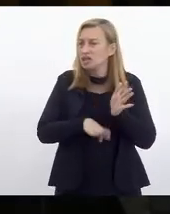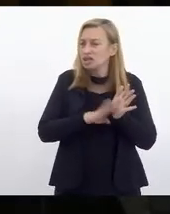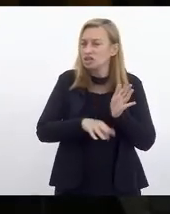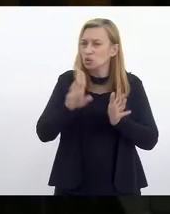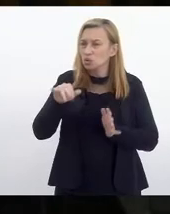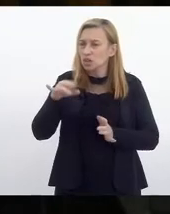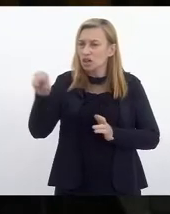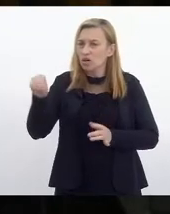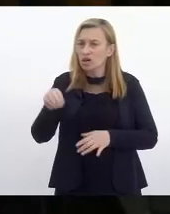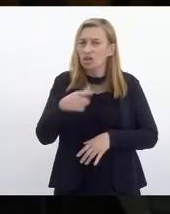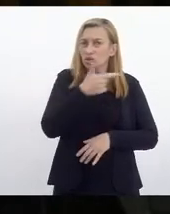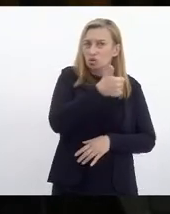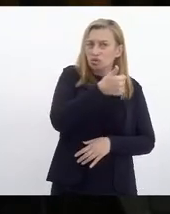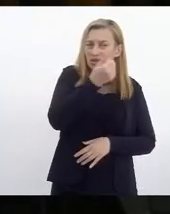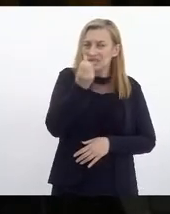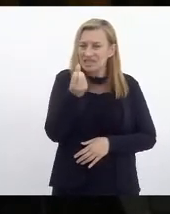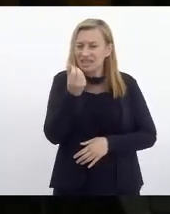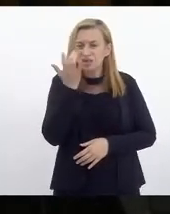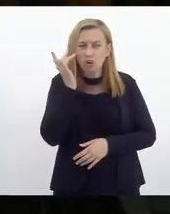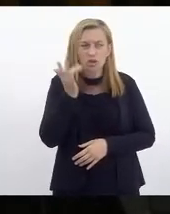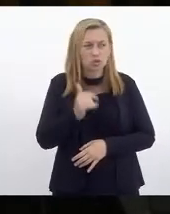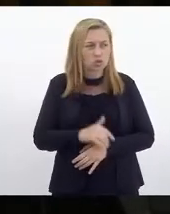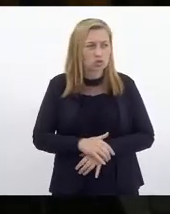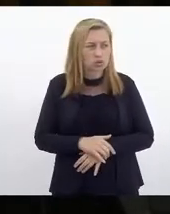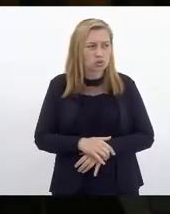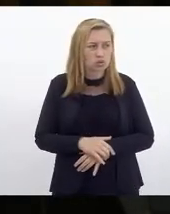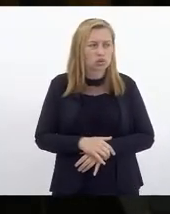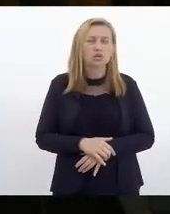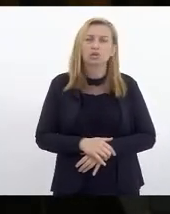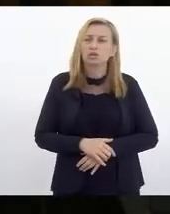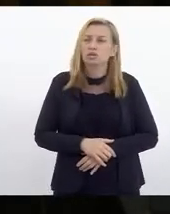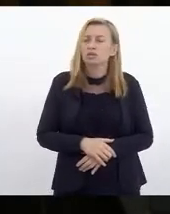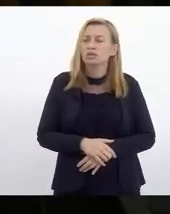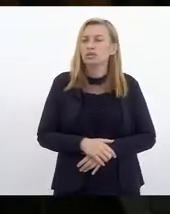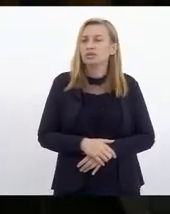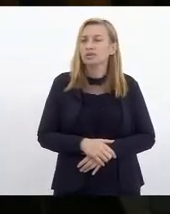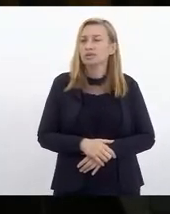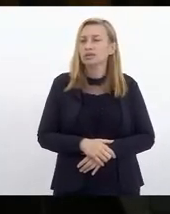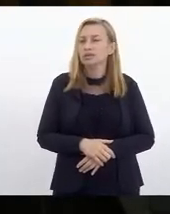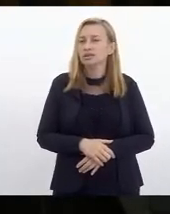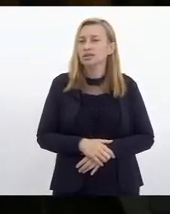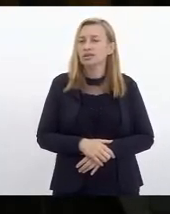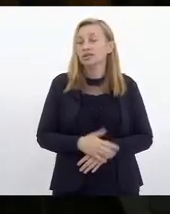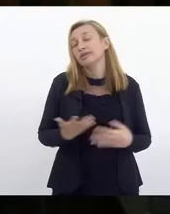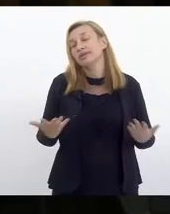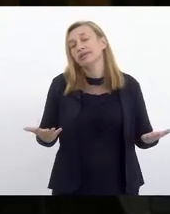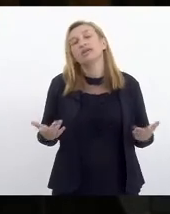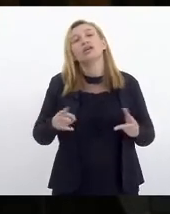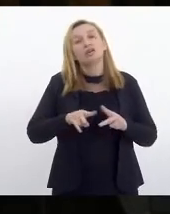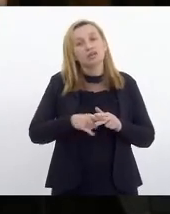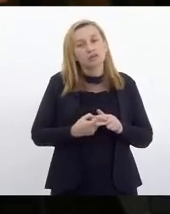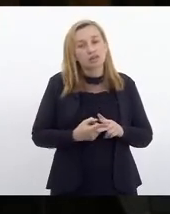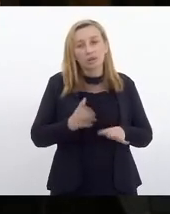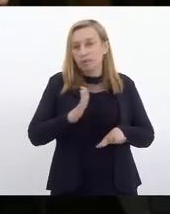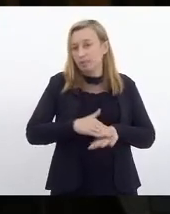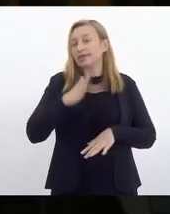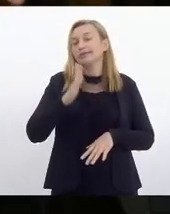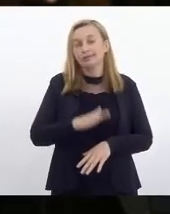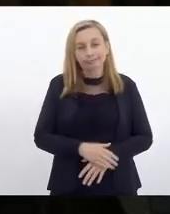ano de 2016, alterando a correção monetária, e aí tem que alterar para mais,